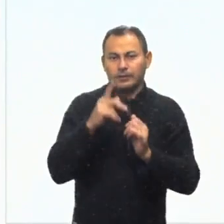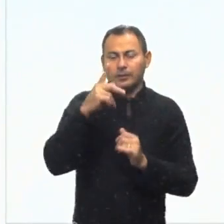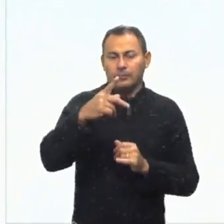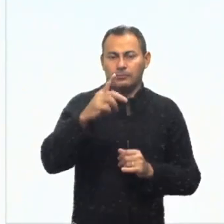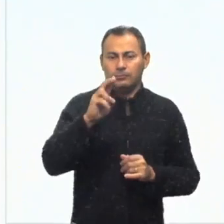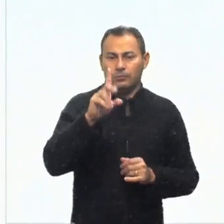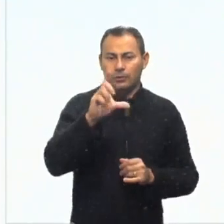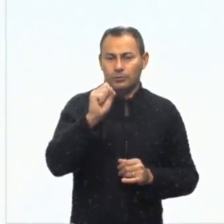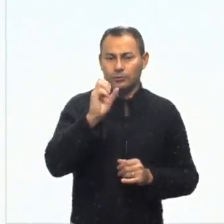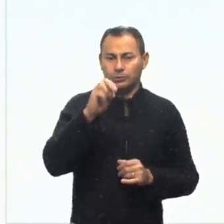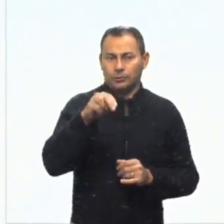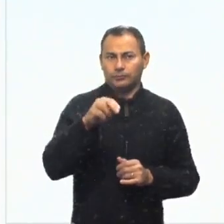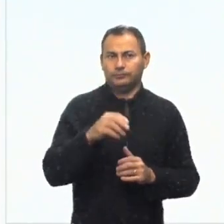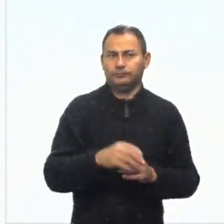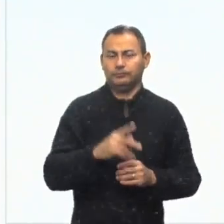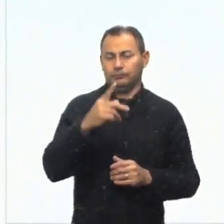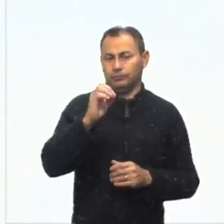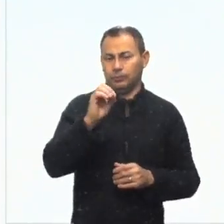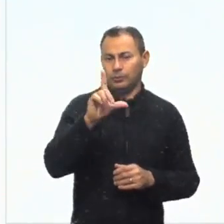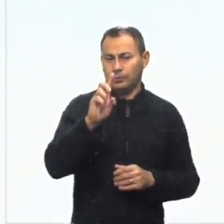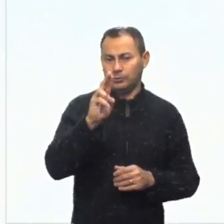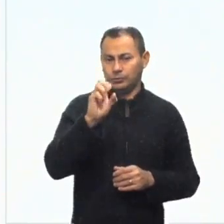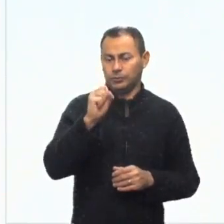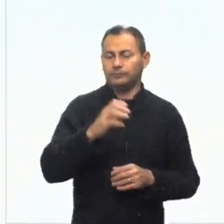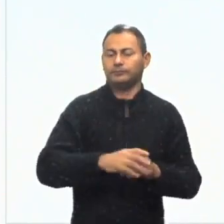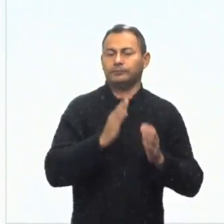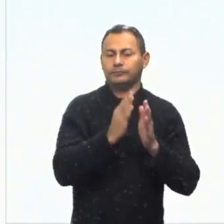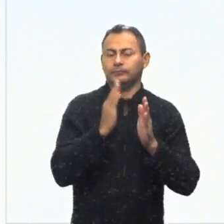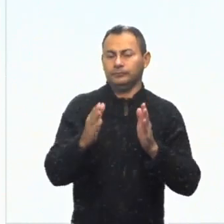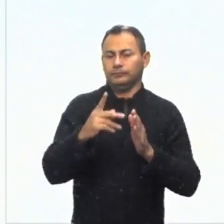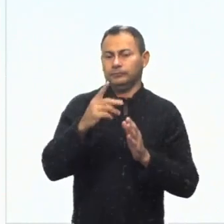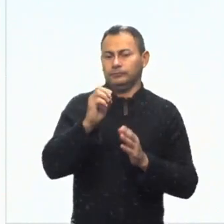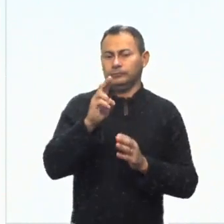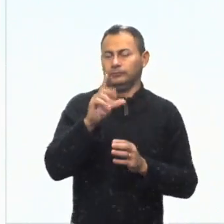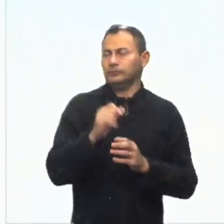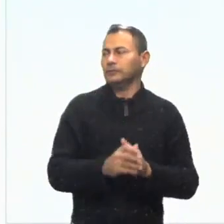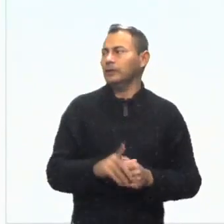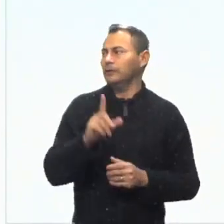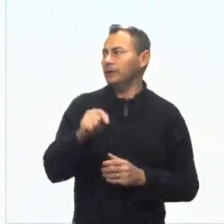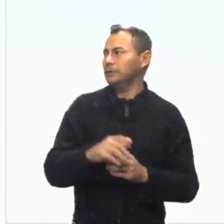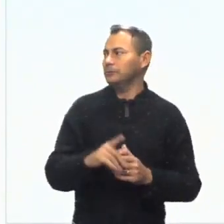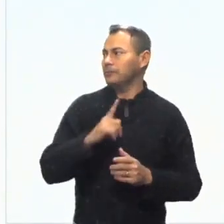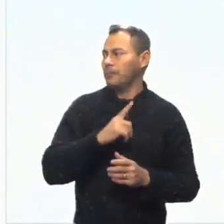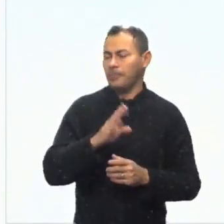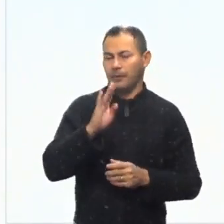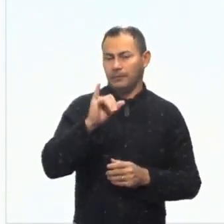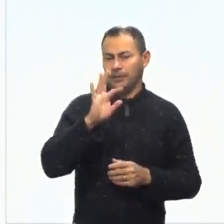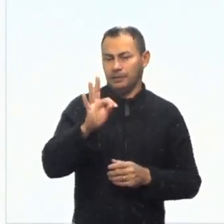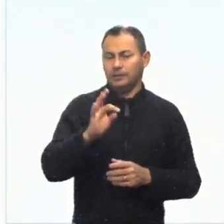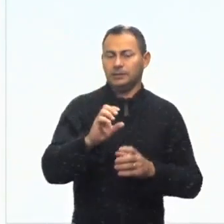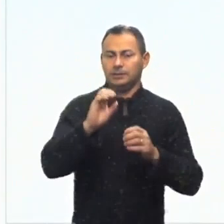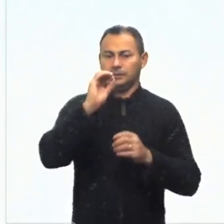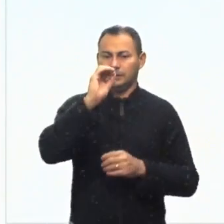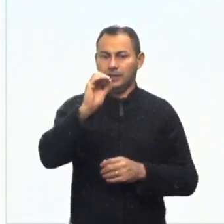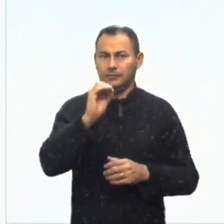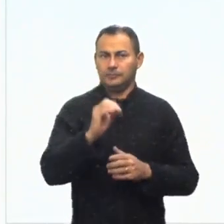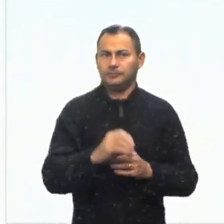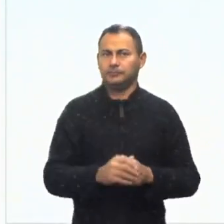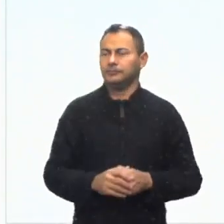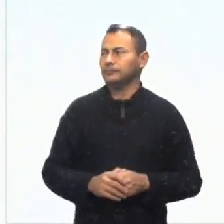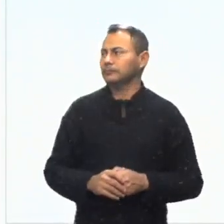seu pulso, quando a sua sequência de pulsos, ela tiver o bit 0,